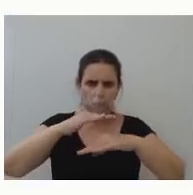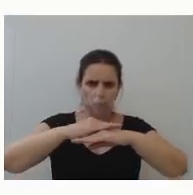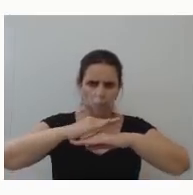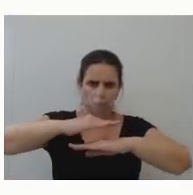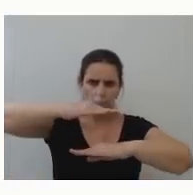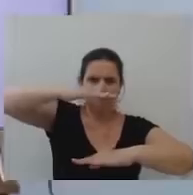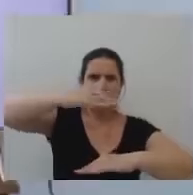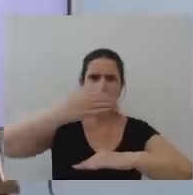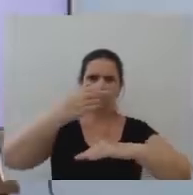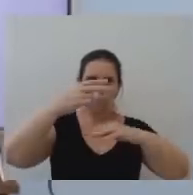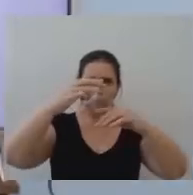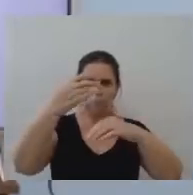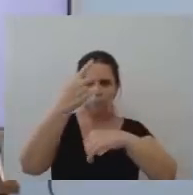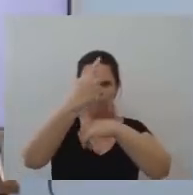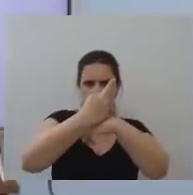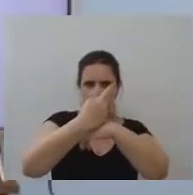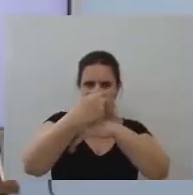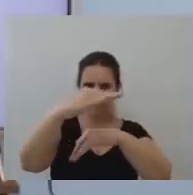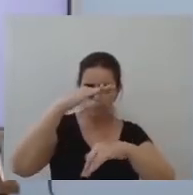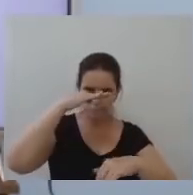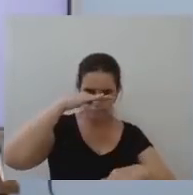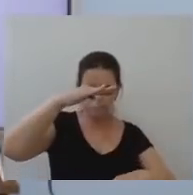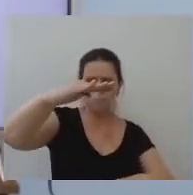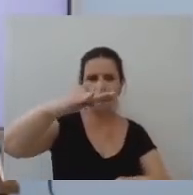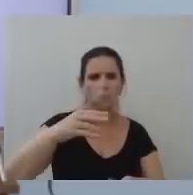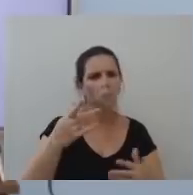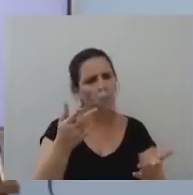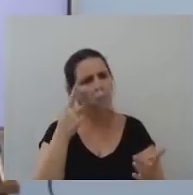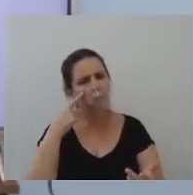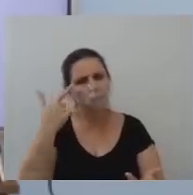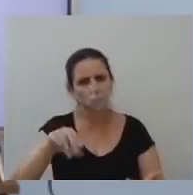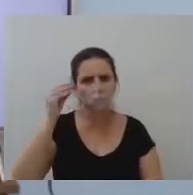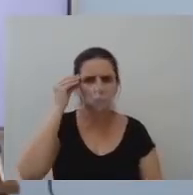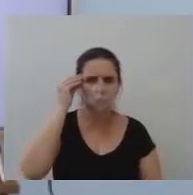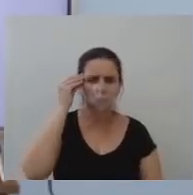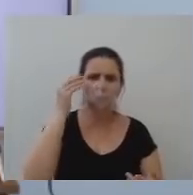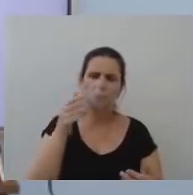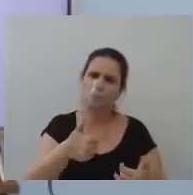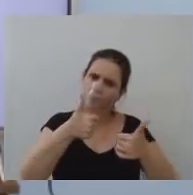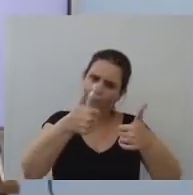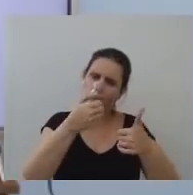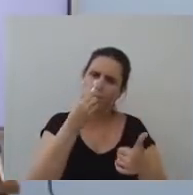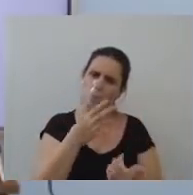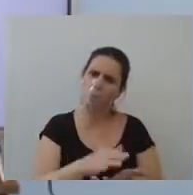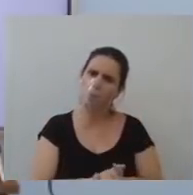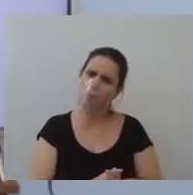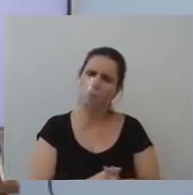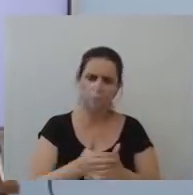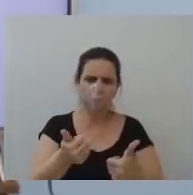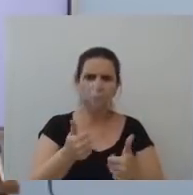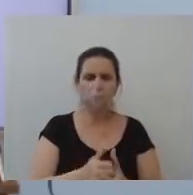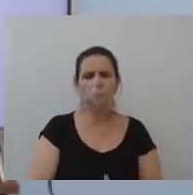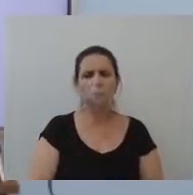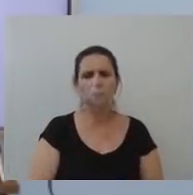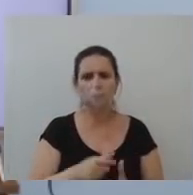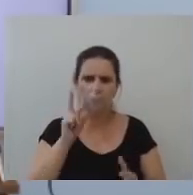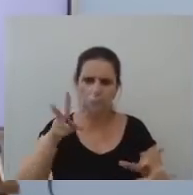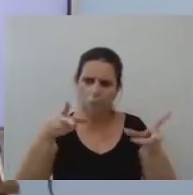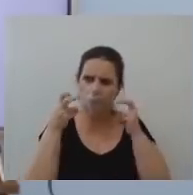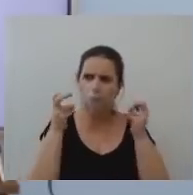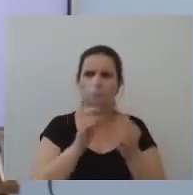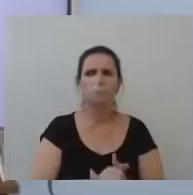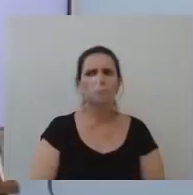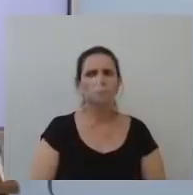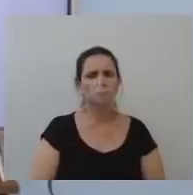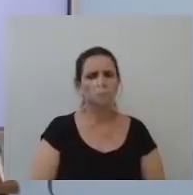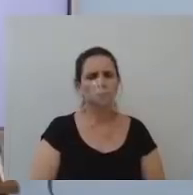o nosso experimento, né? Ele fica realmente em todos os lugares, como vocês estão vendo. A